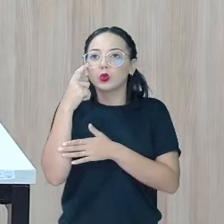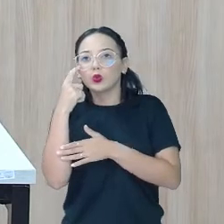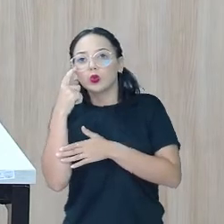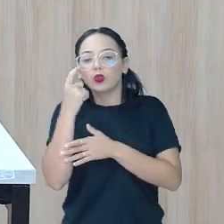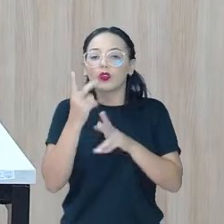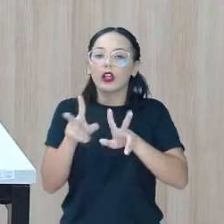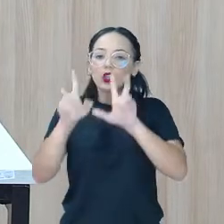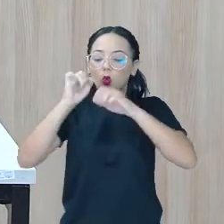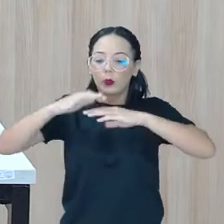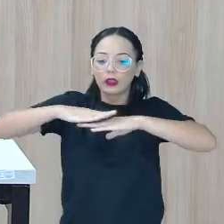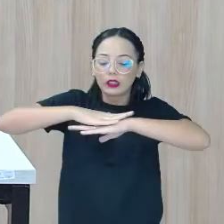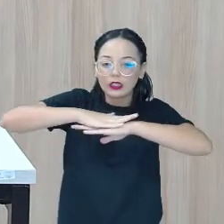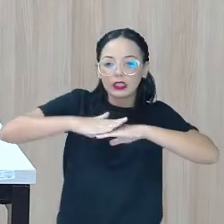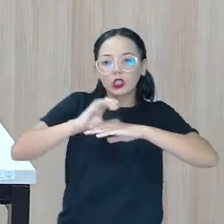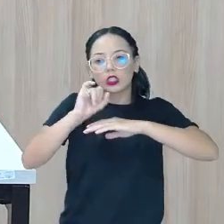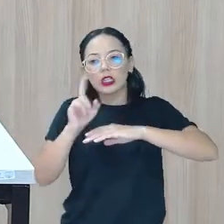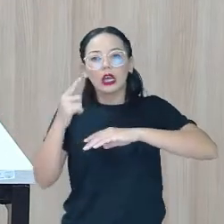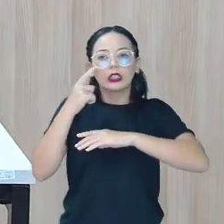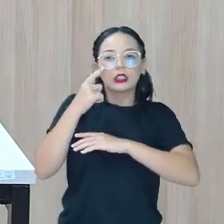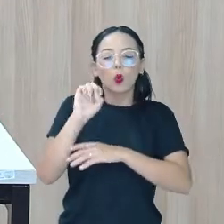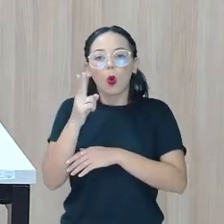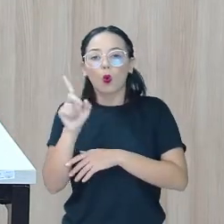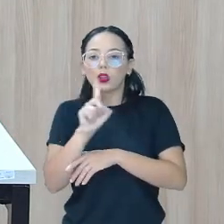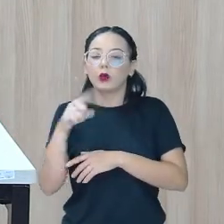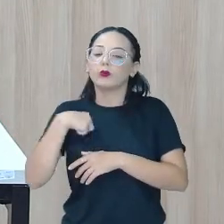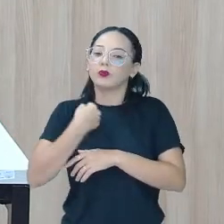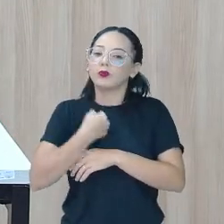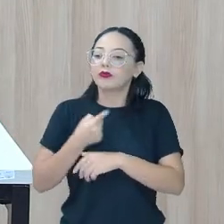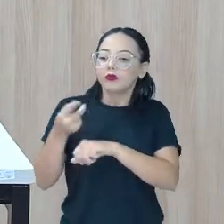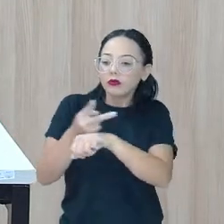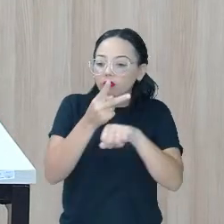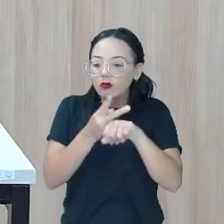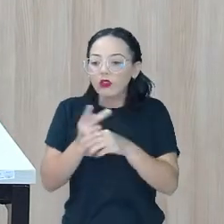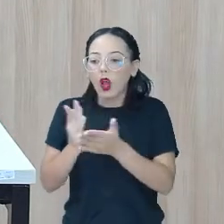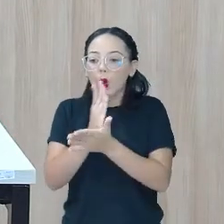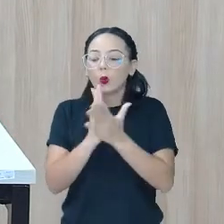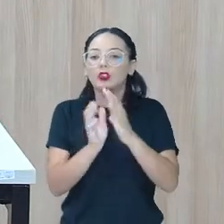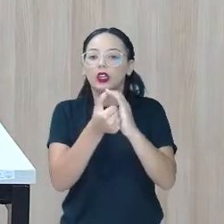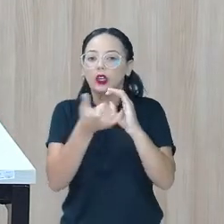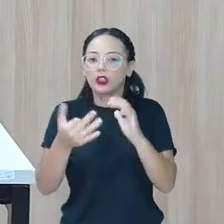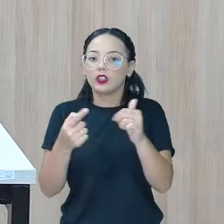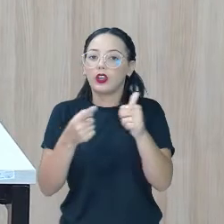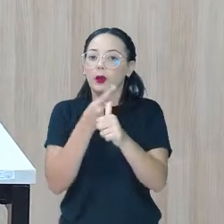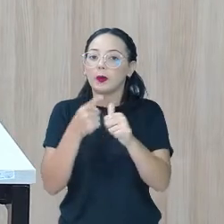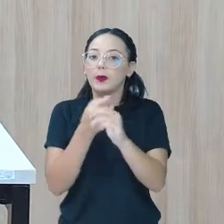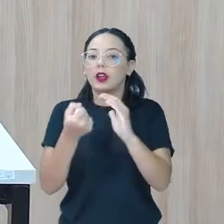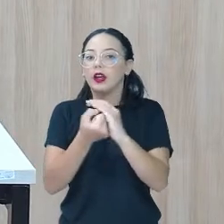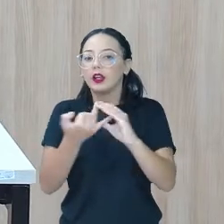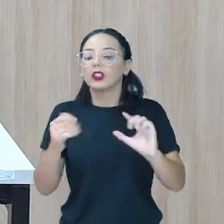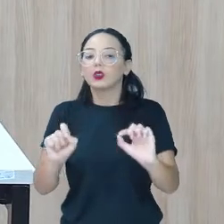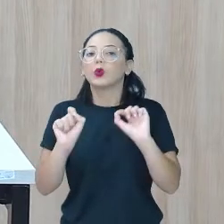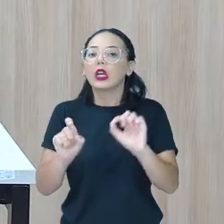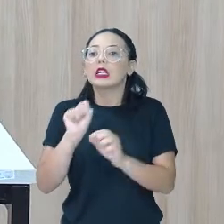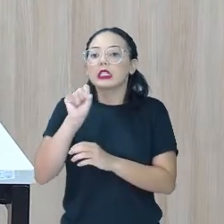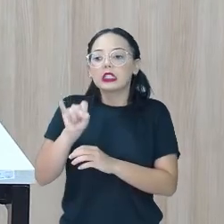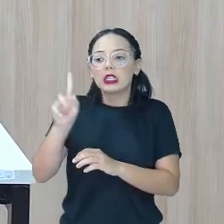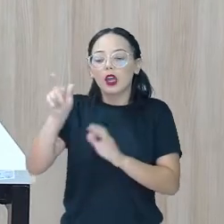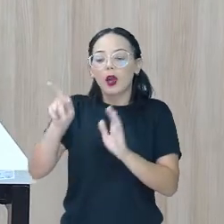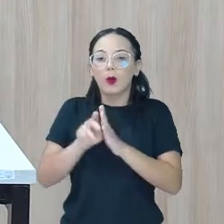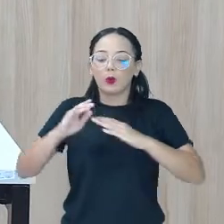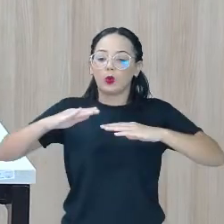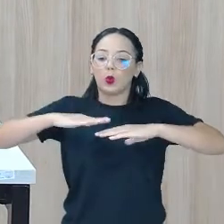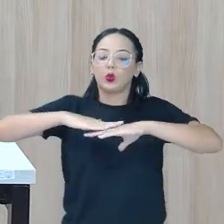a tecido, se é tecido ou não, então a gente vai buscar algumas características. E a primeira característica é se esse